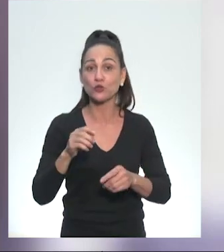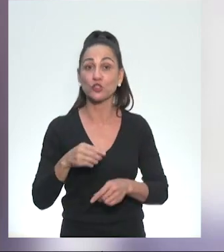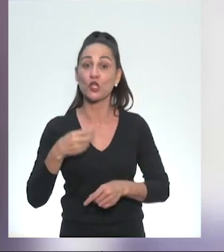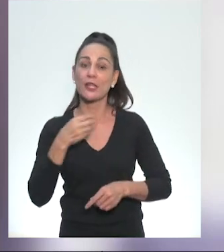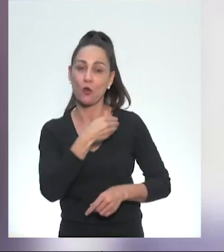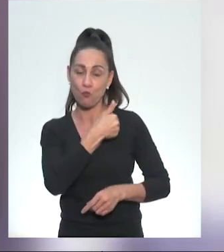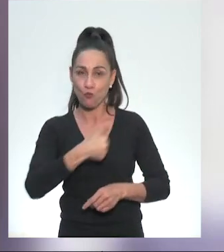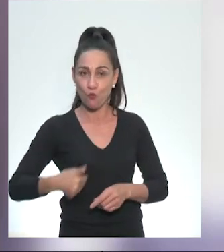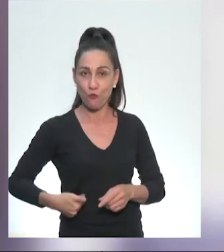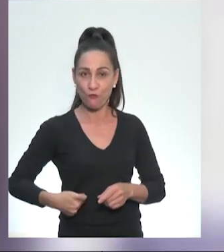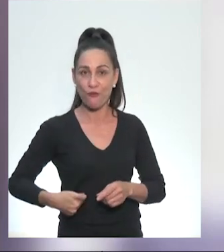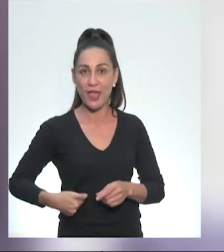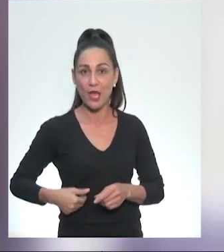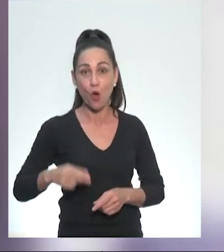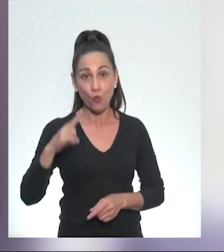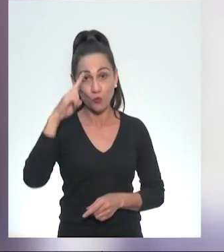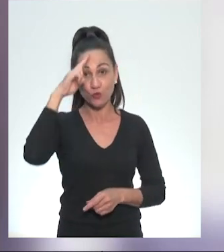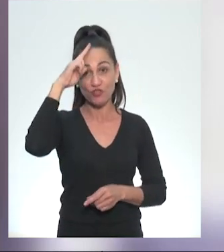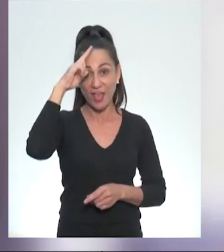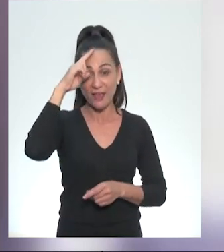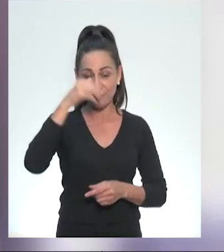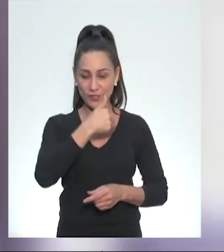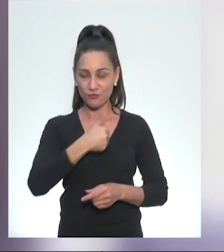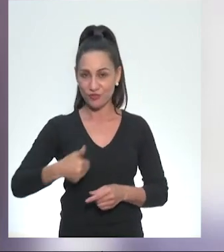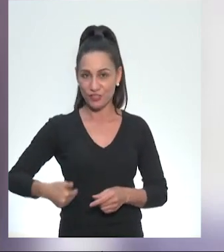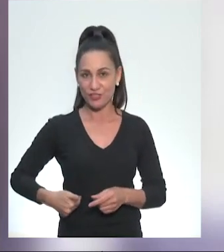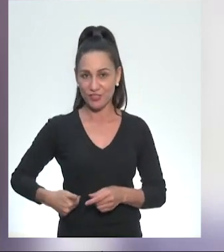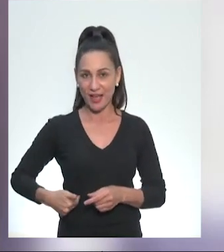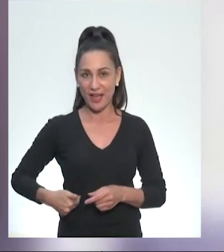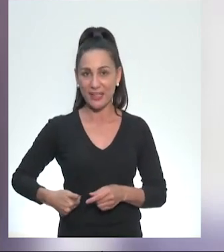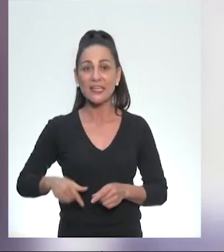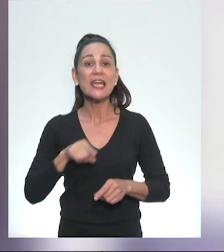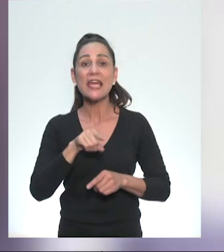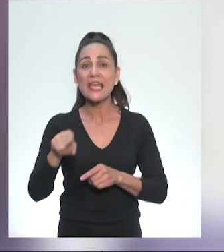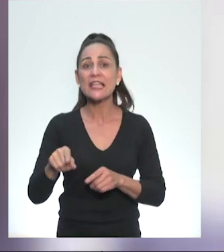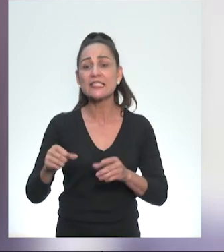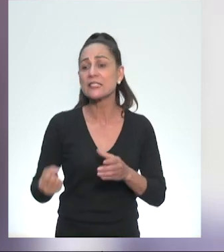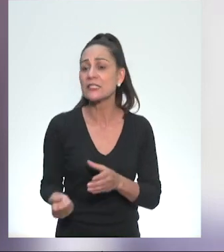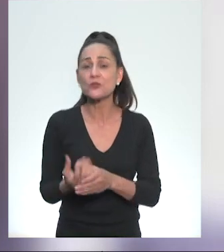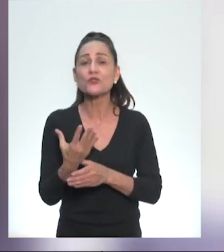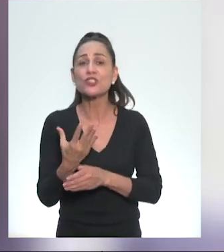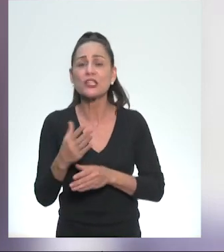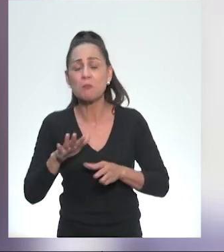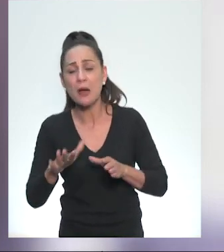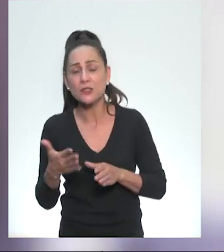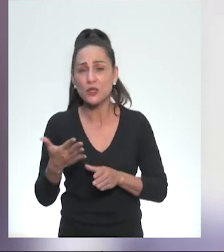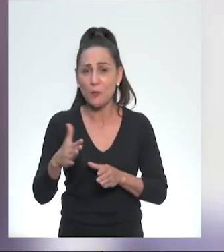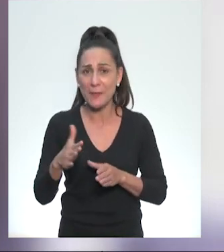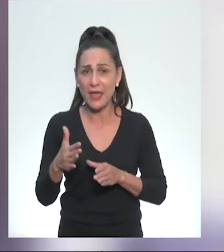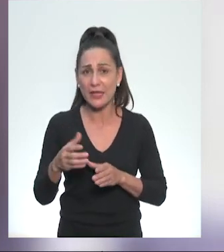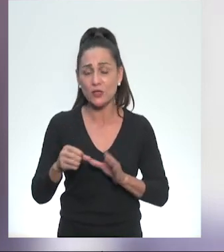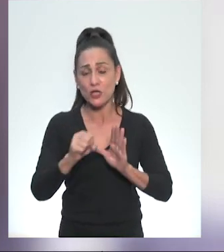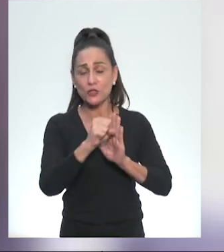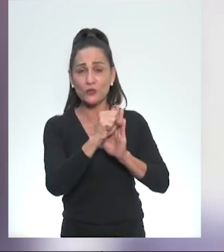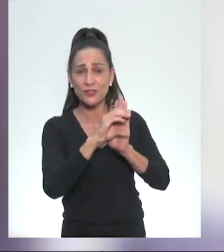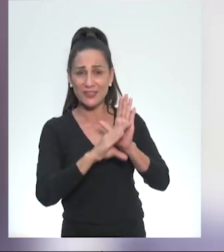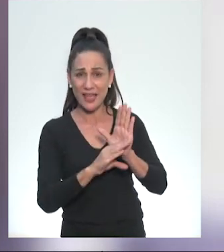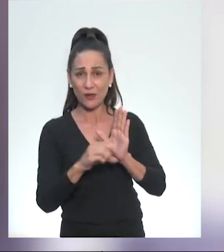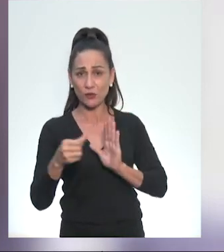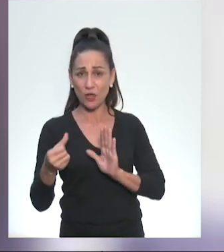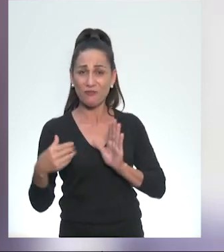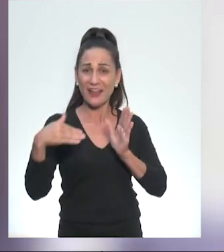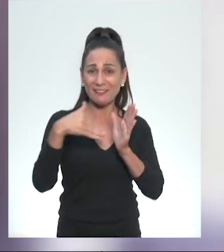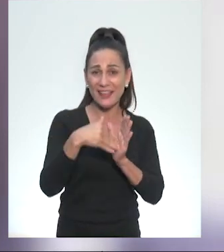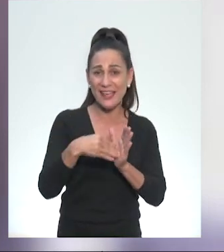de governo, um chefe de Estado. E eles existiram aí entre meados do século IX até